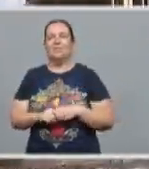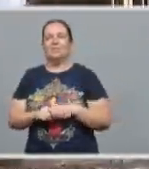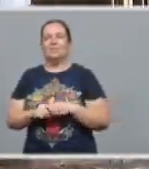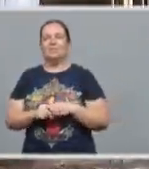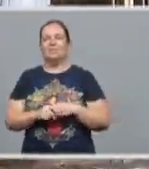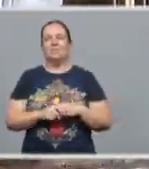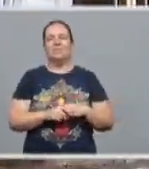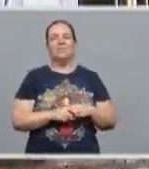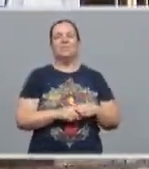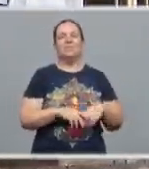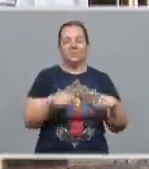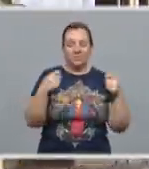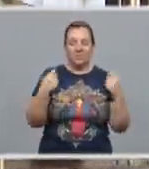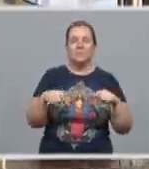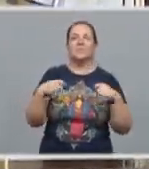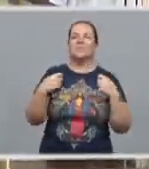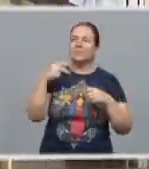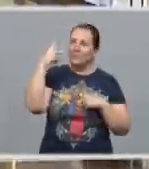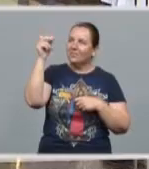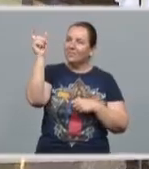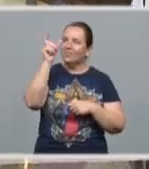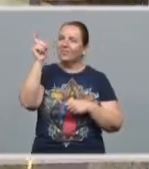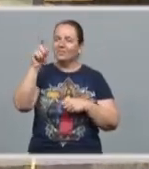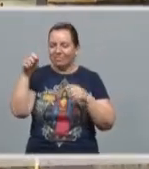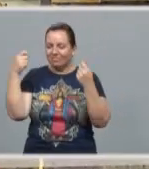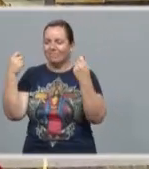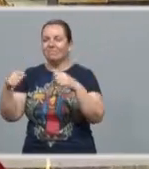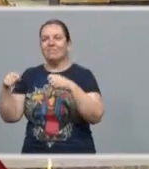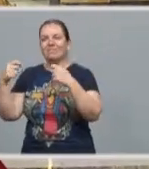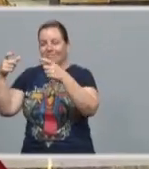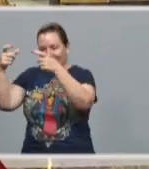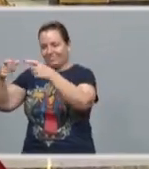homens necessitem tua palavra,